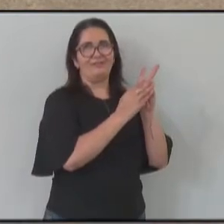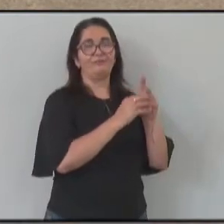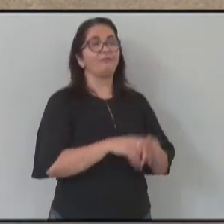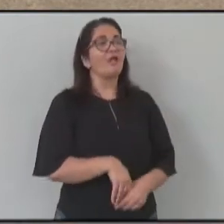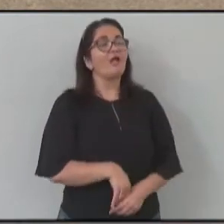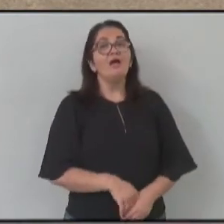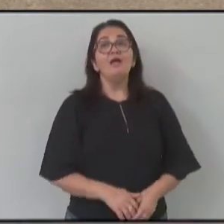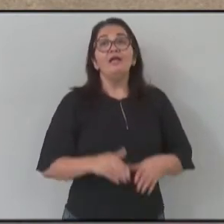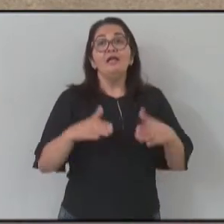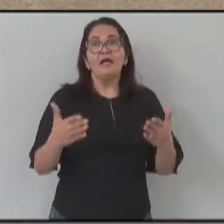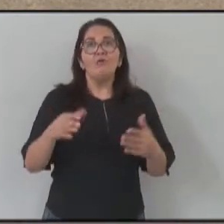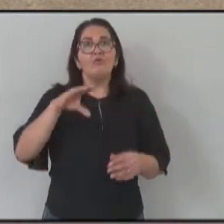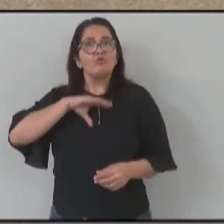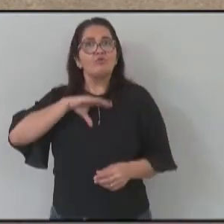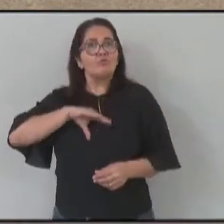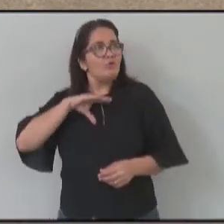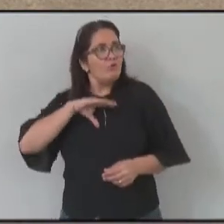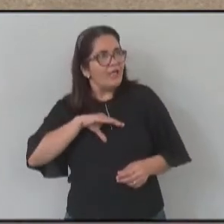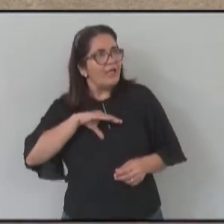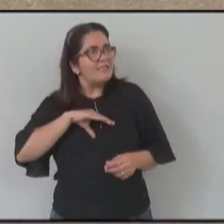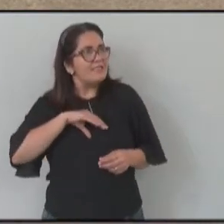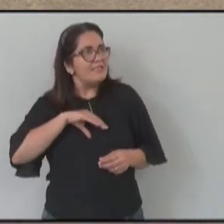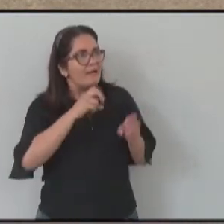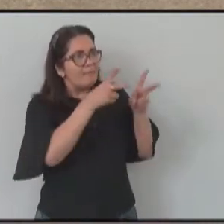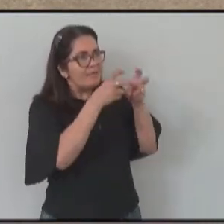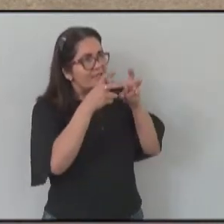os índios nunca até então